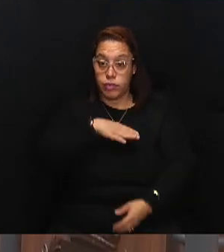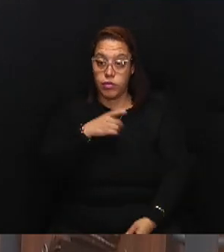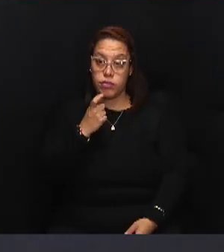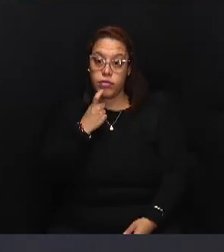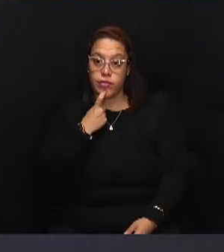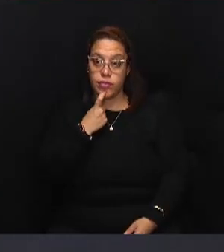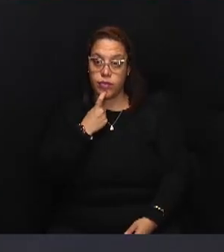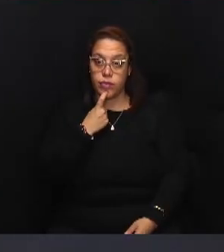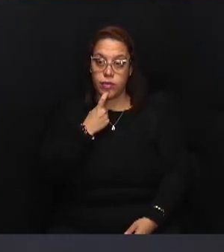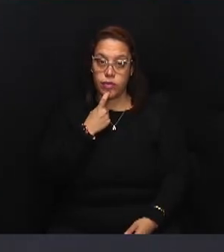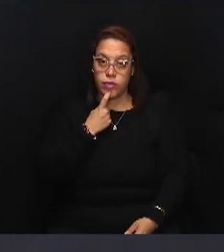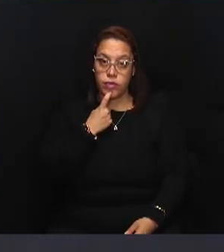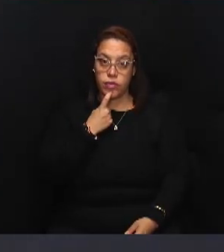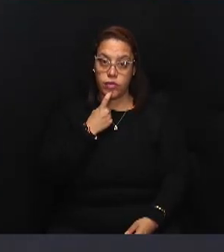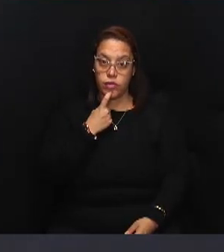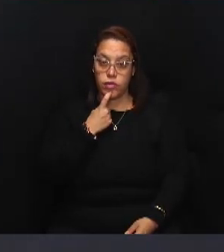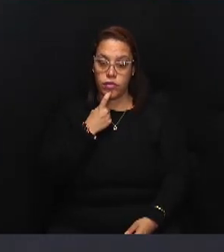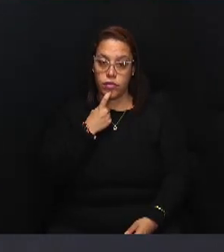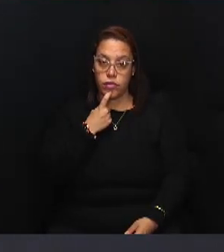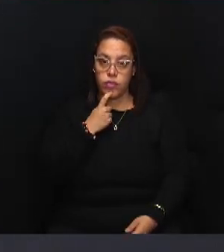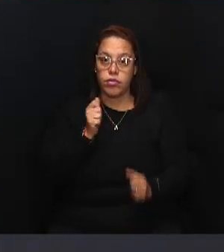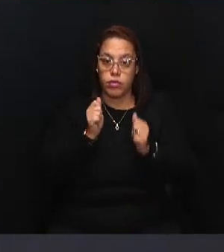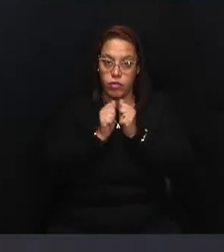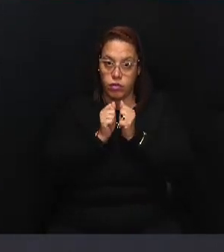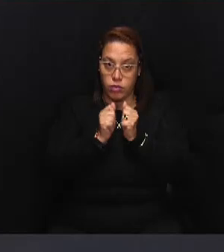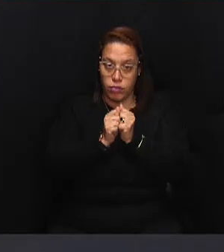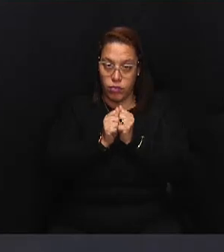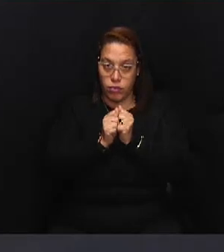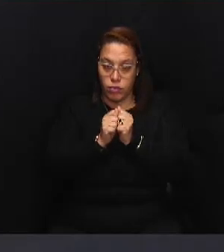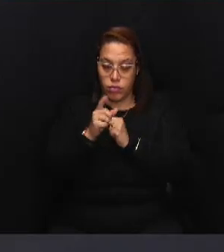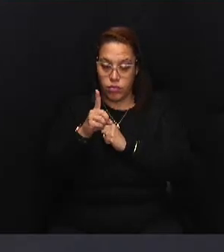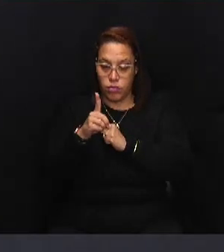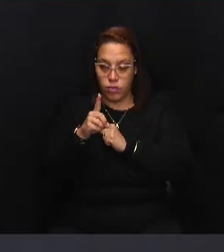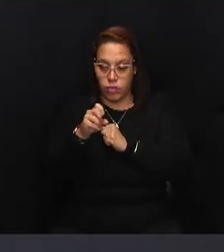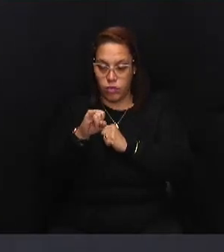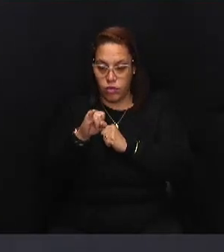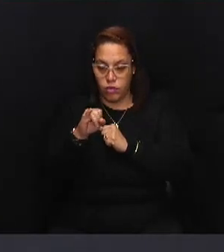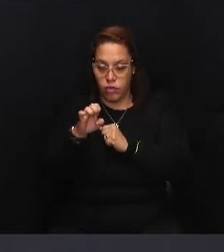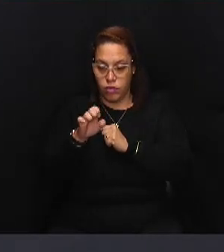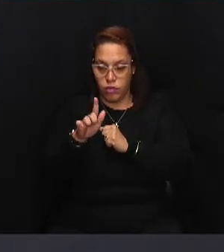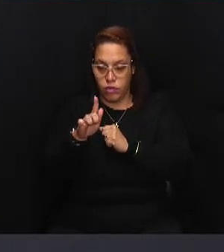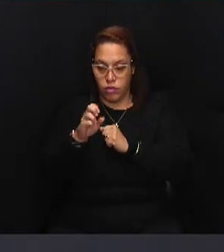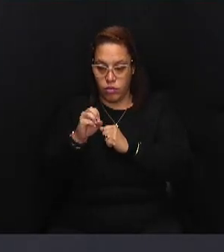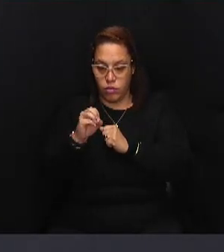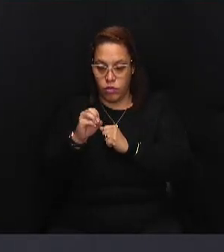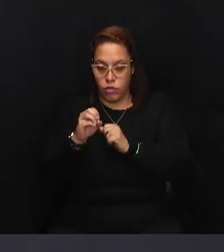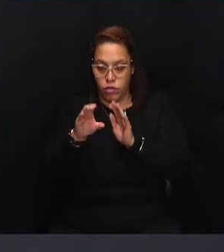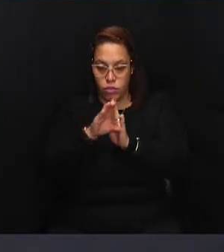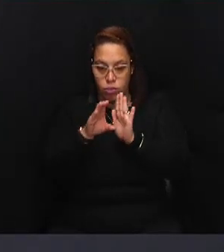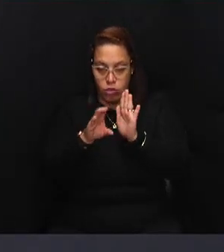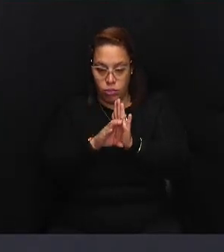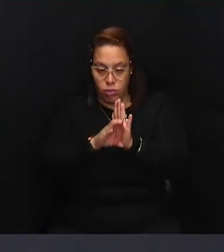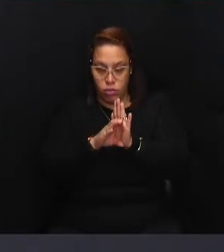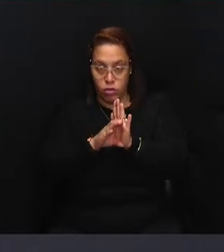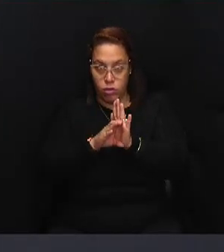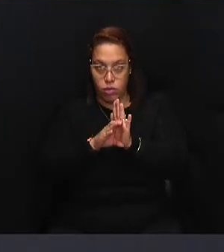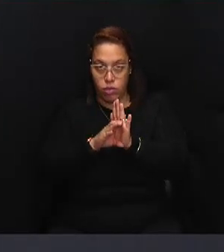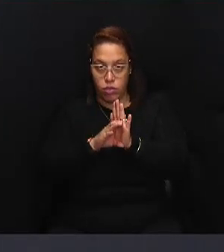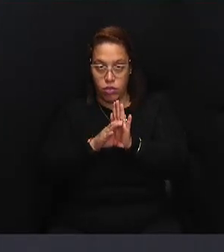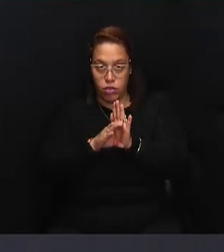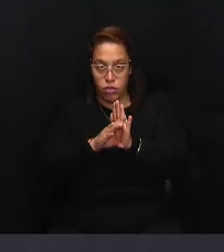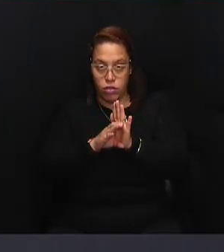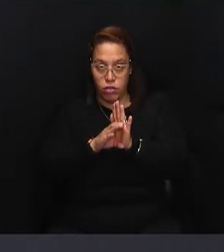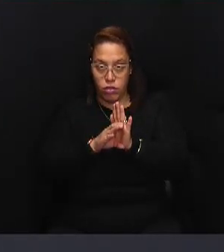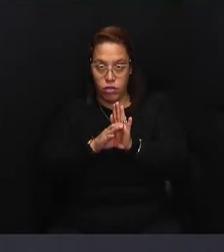Campinas. Outro dia nós estivemos juntos aí, junto com o Diego, num programa da TV Câmara, Ponto de Encontro, se não me engano, esse era o